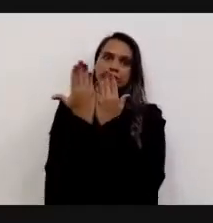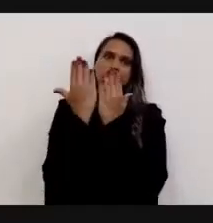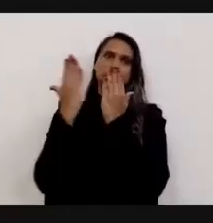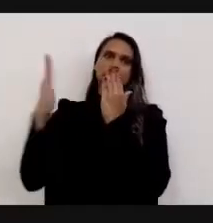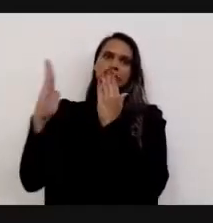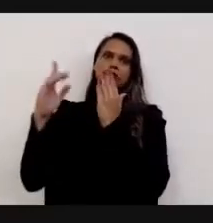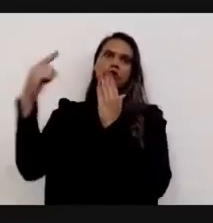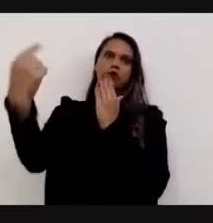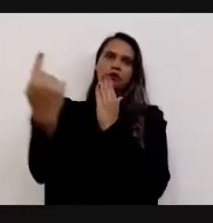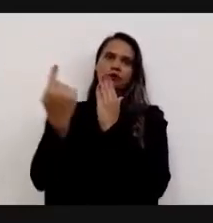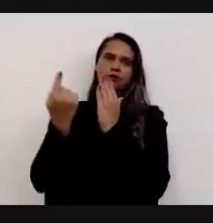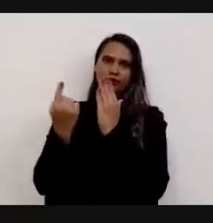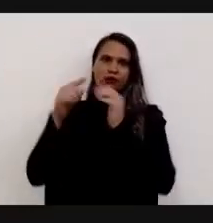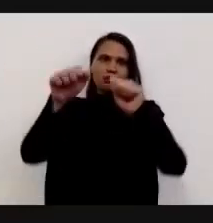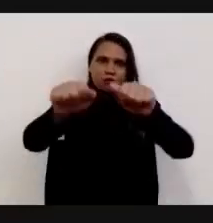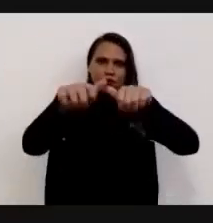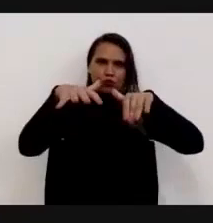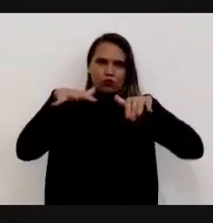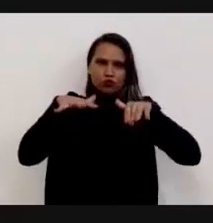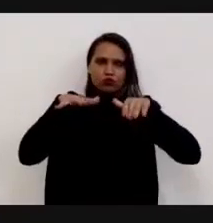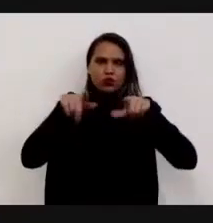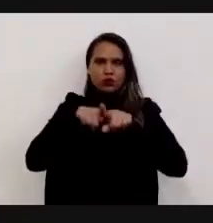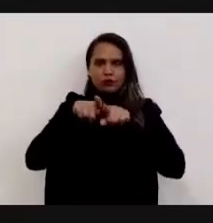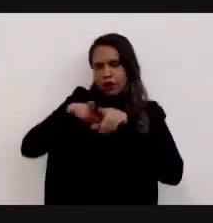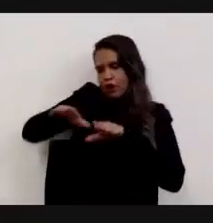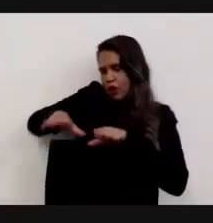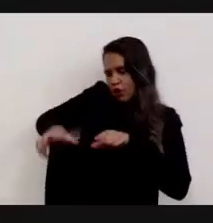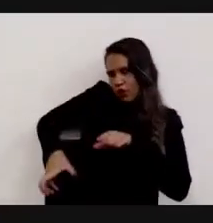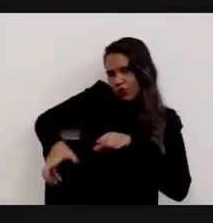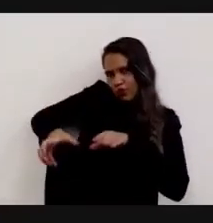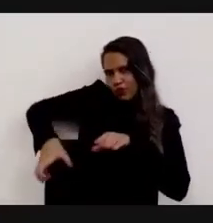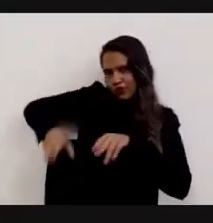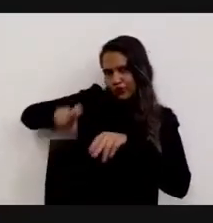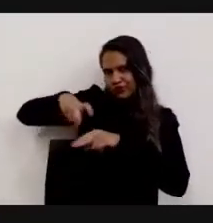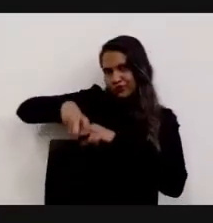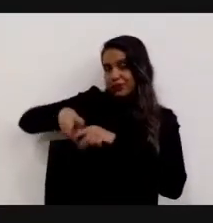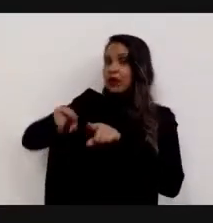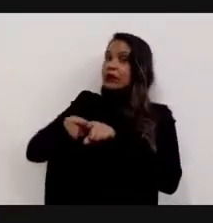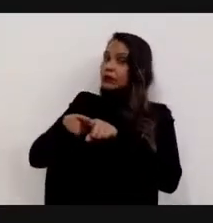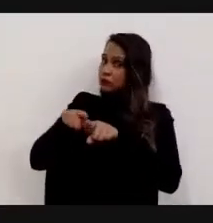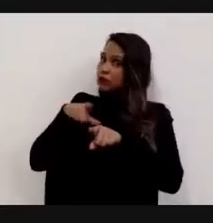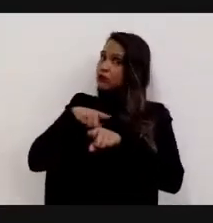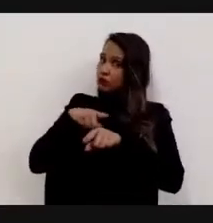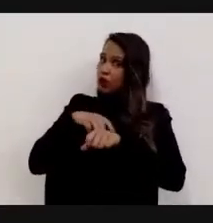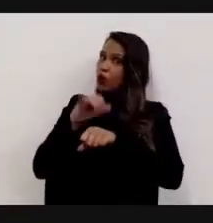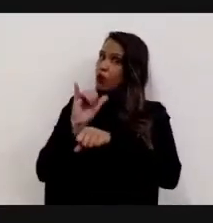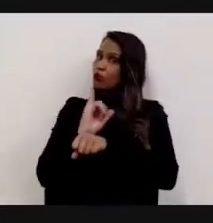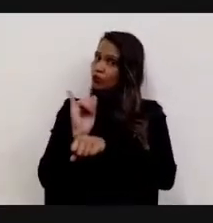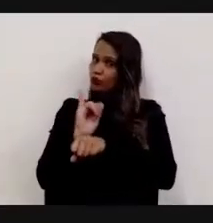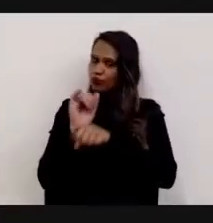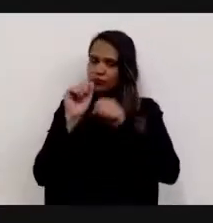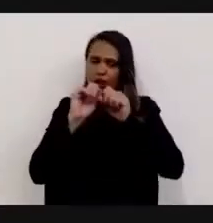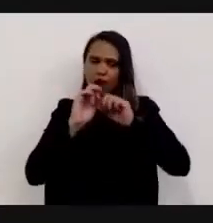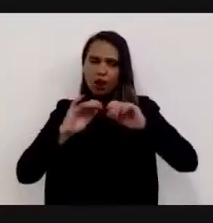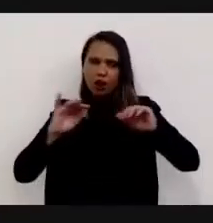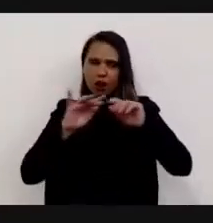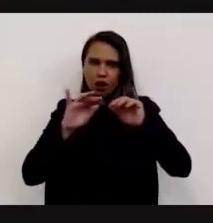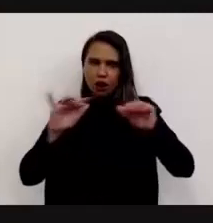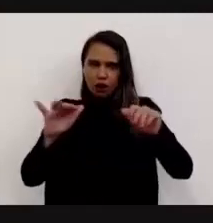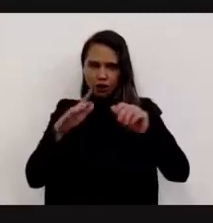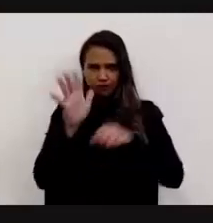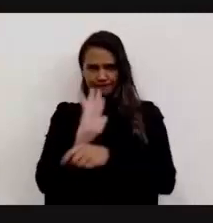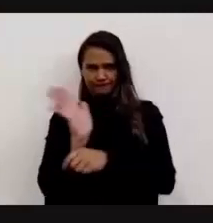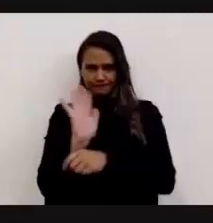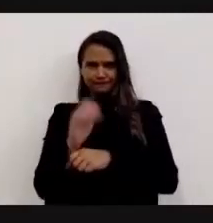auditório, no encosto das cadeiras e no YouTube, na descrição do vídeo. E, por último, para registrar